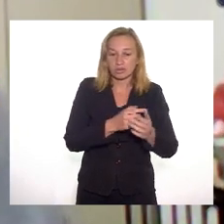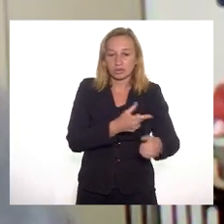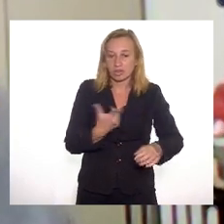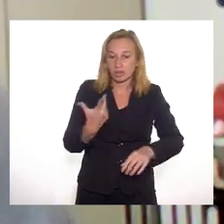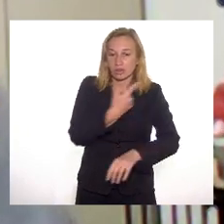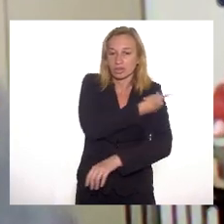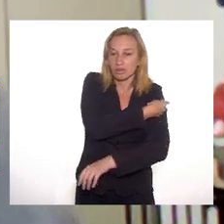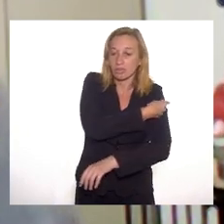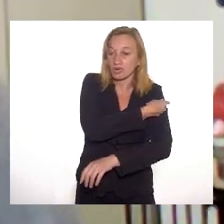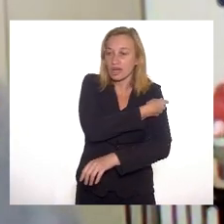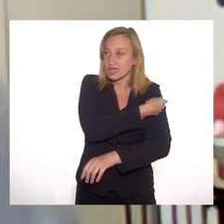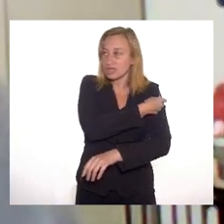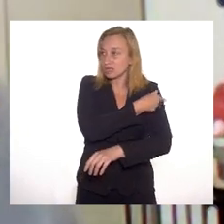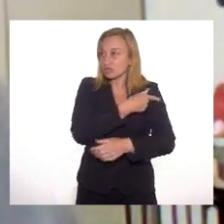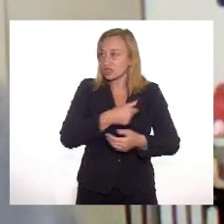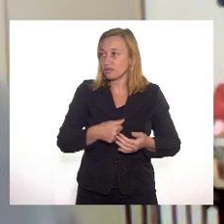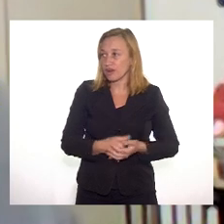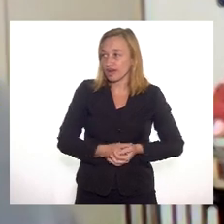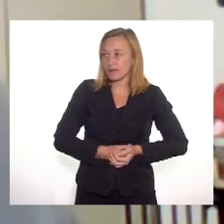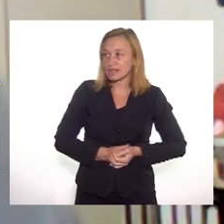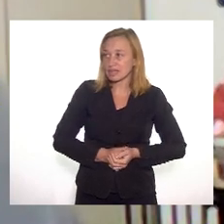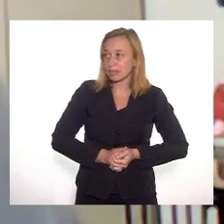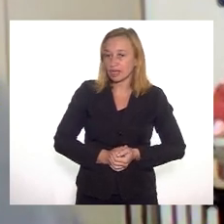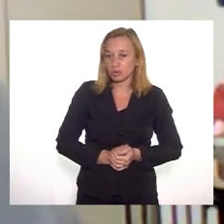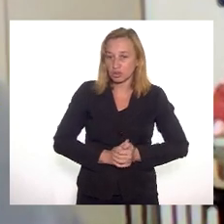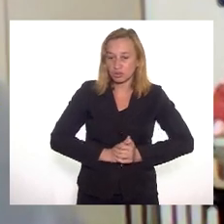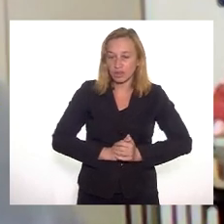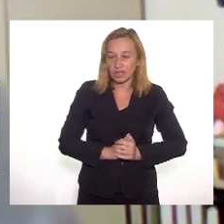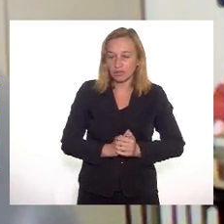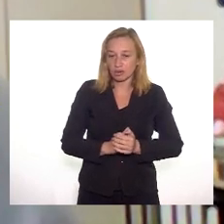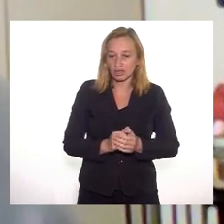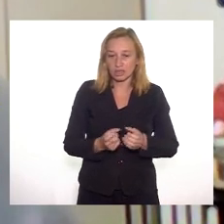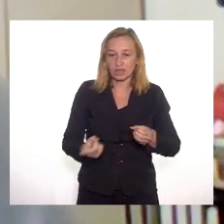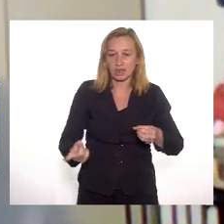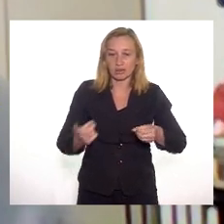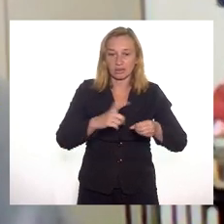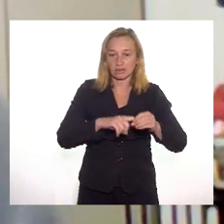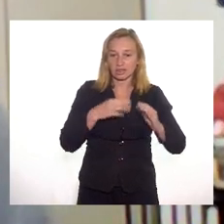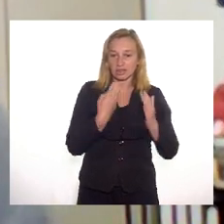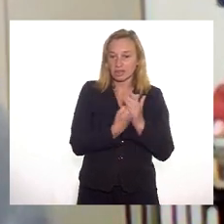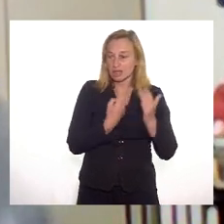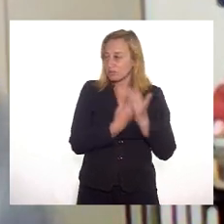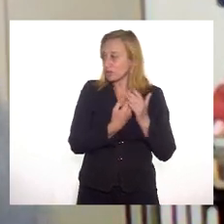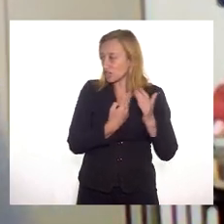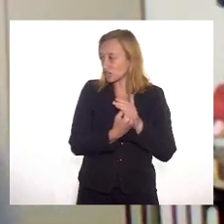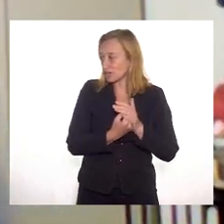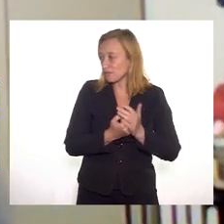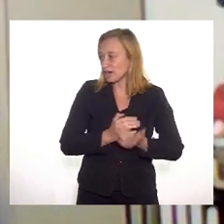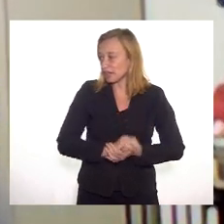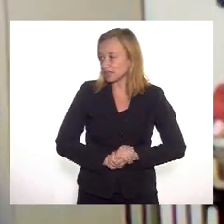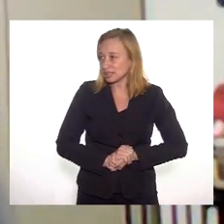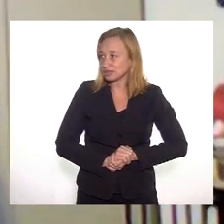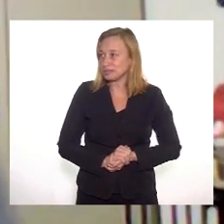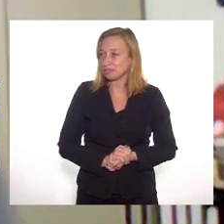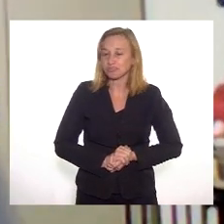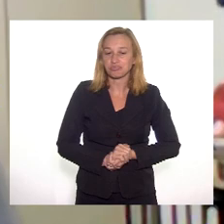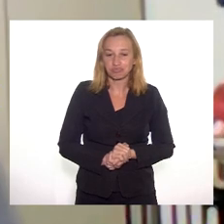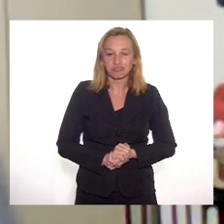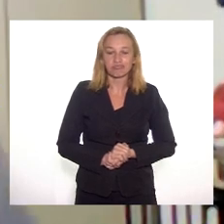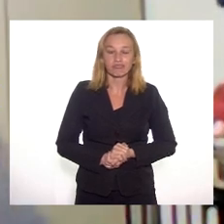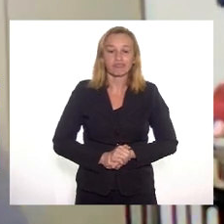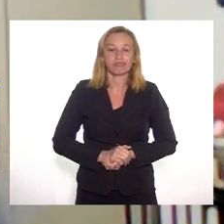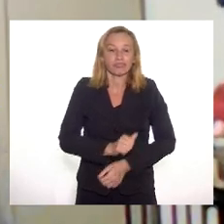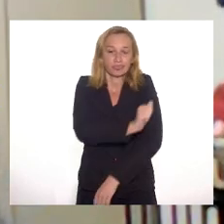profissionais de educação e, dessa forma, permita um retorno seguro de atividades, ainda seguindo protocolos, porque os